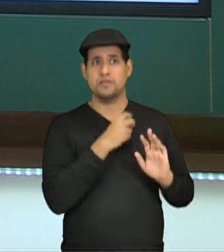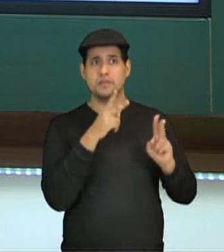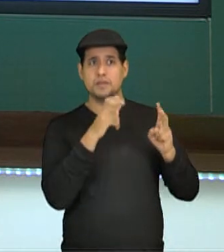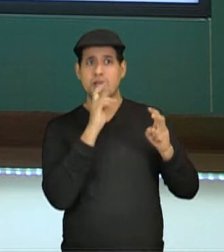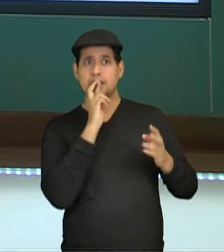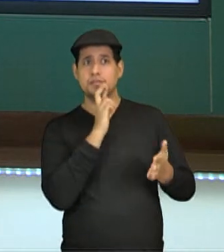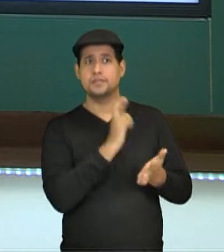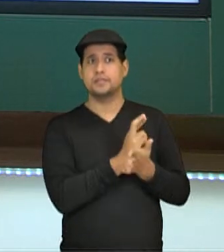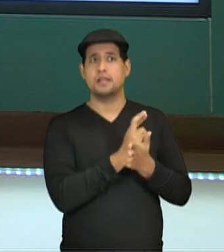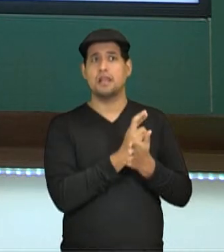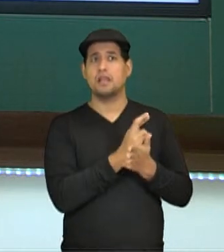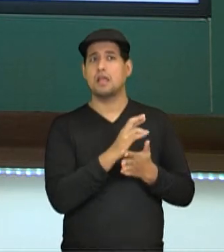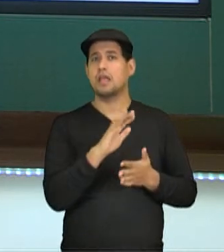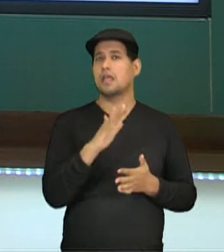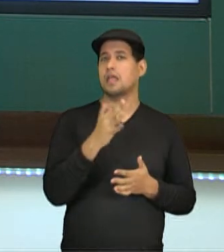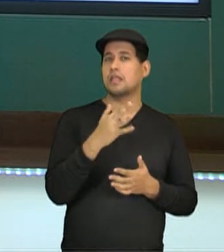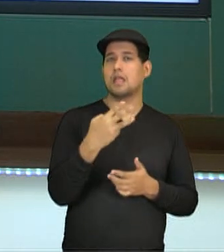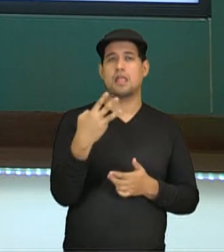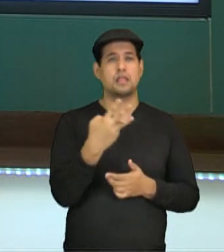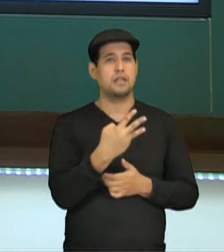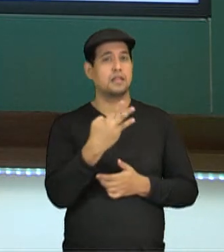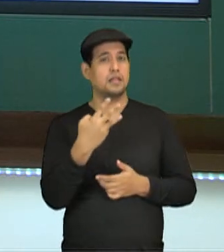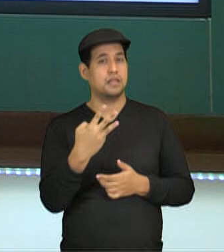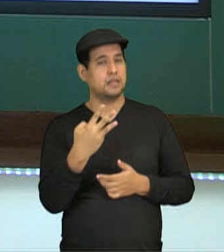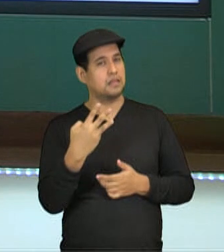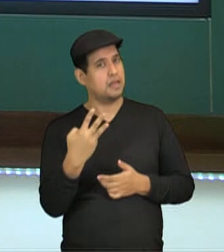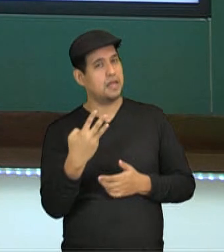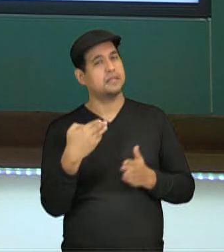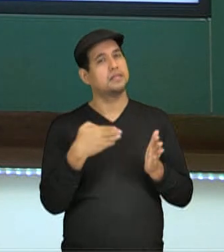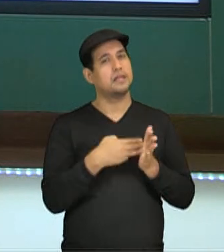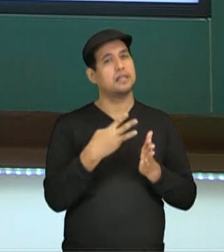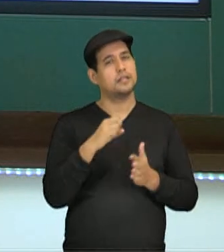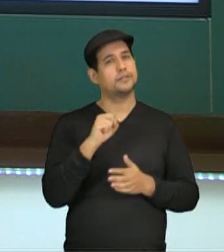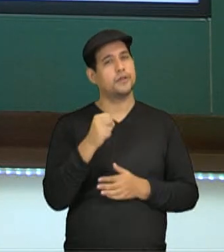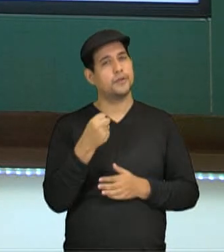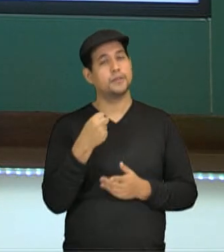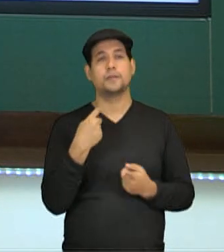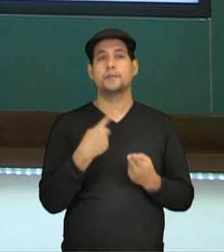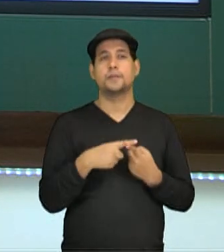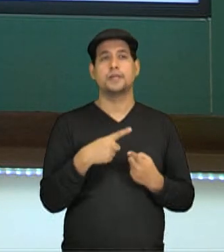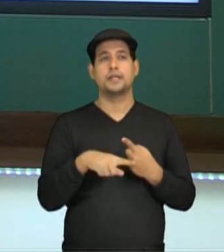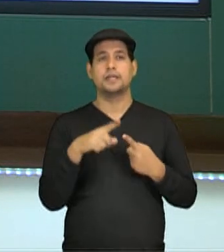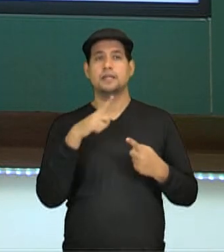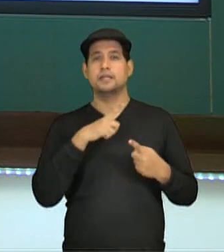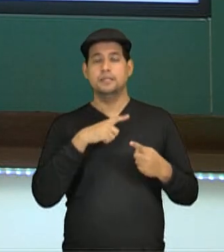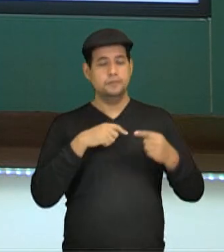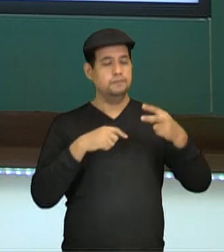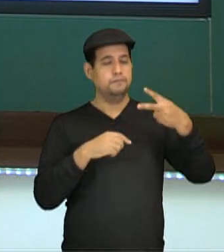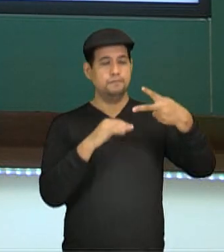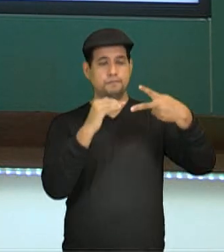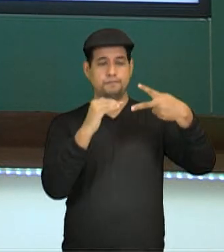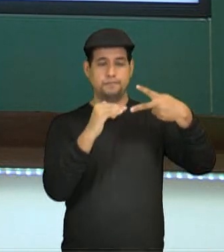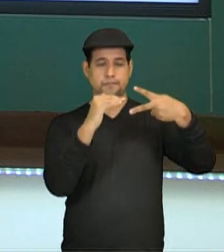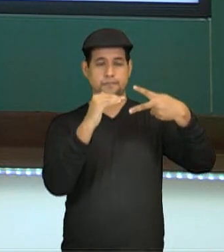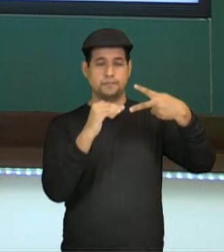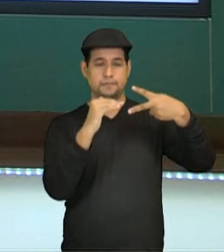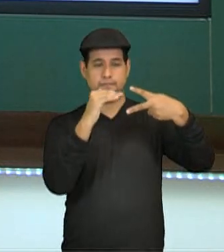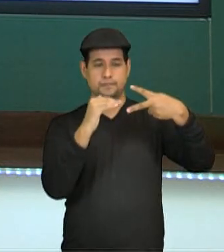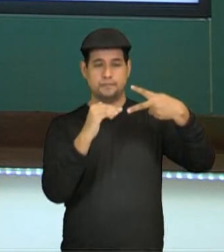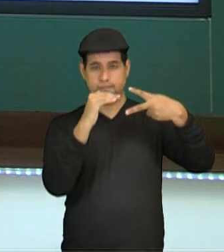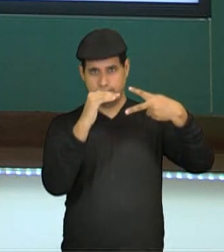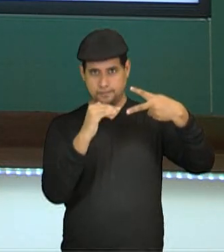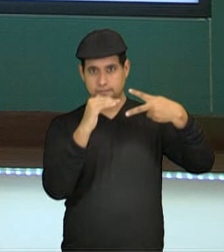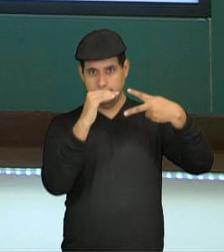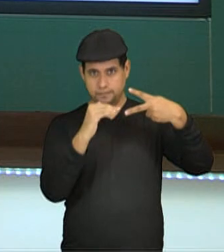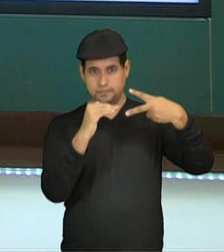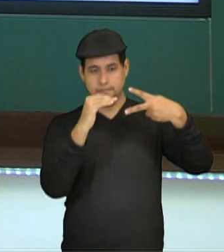que responder entre 33 e 38 graus, certo? Porque está dividido no intervalo aqui de 5 em